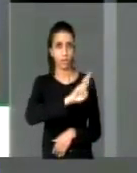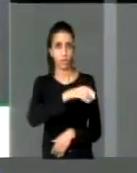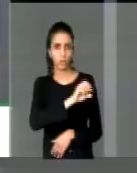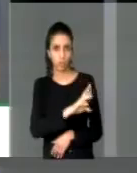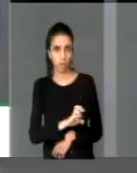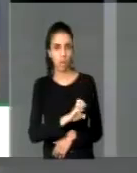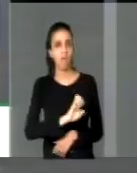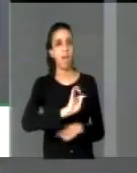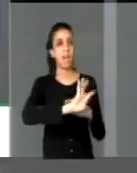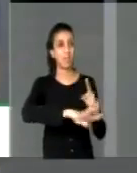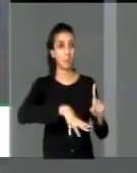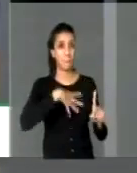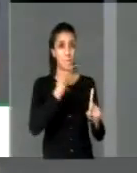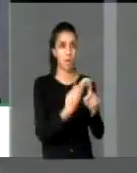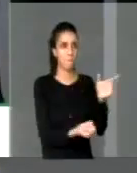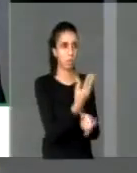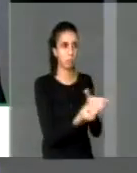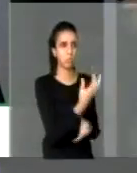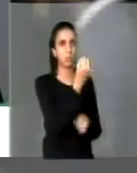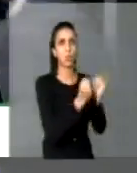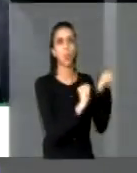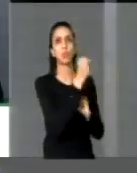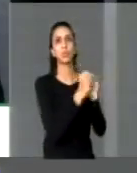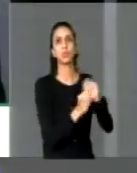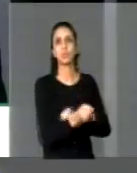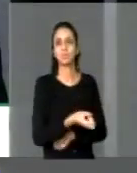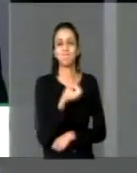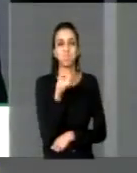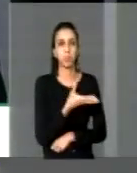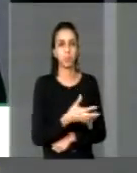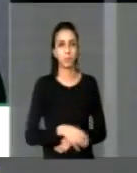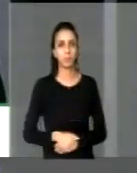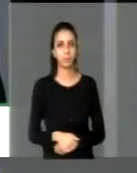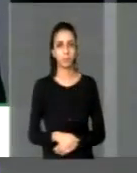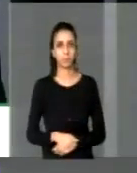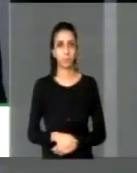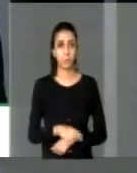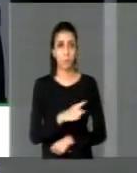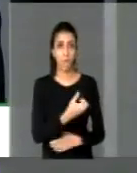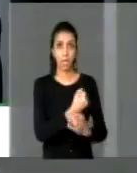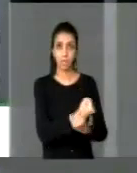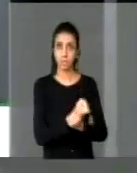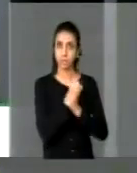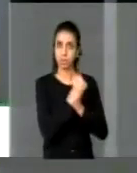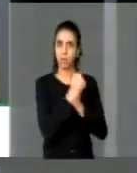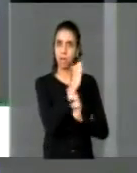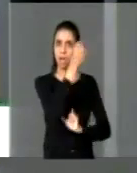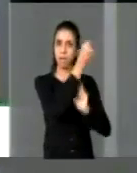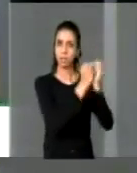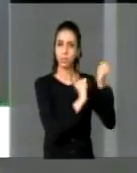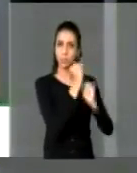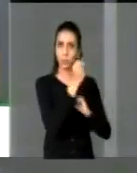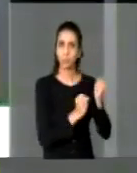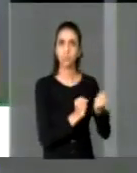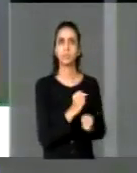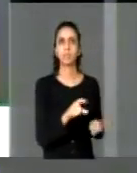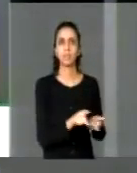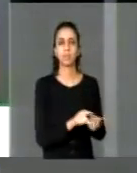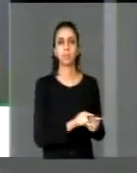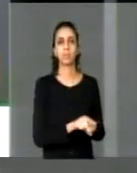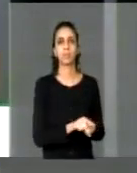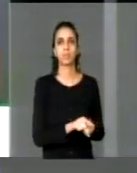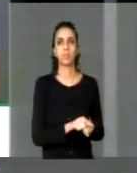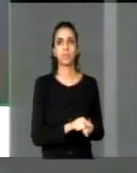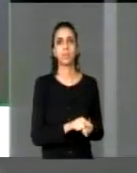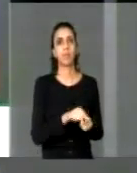4 a produção da indústria. É essa segurança industrial e esse efeito de agregação de valor